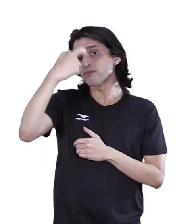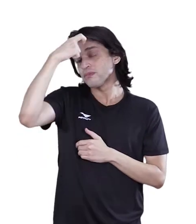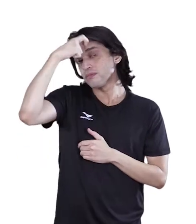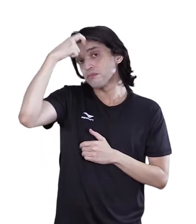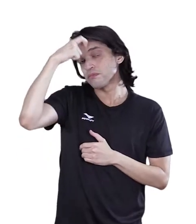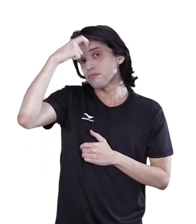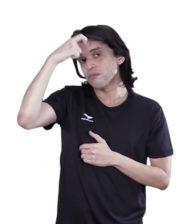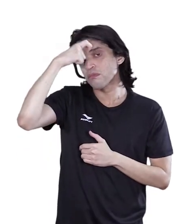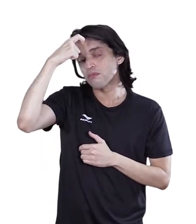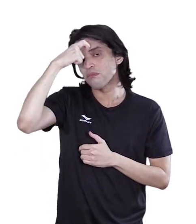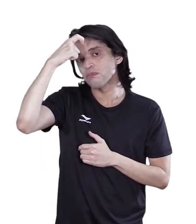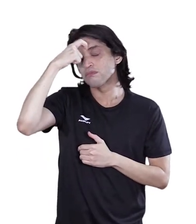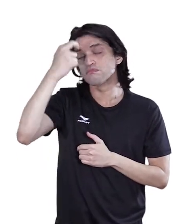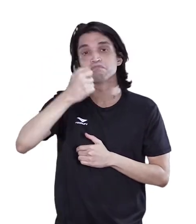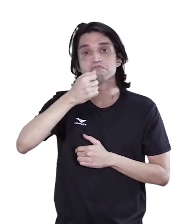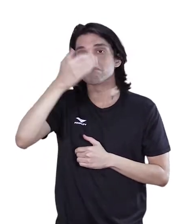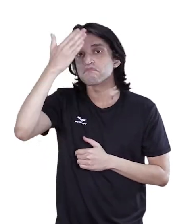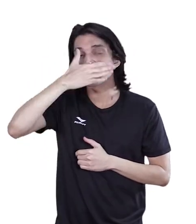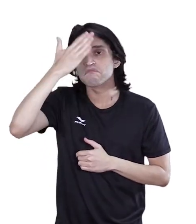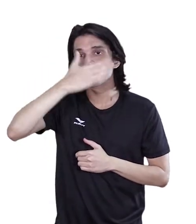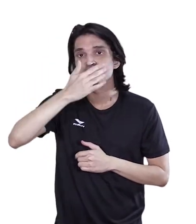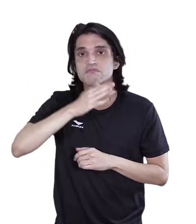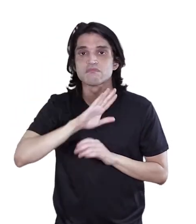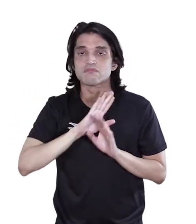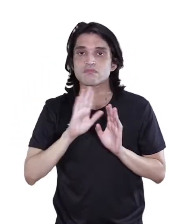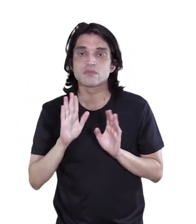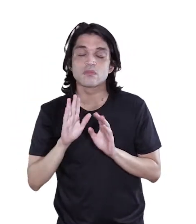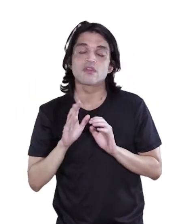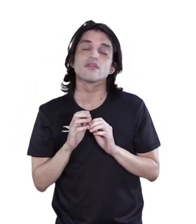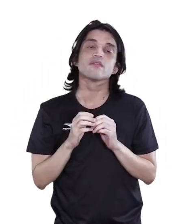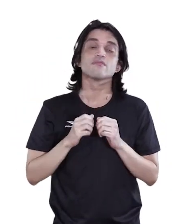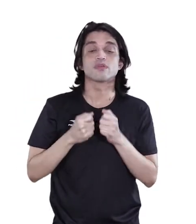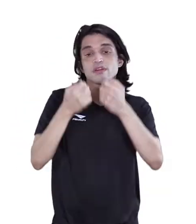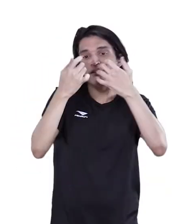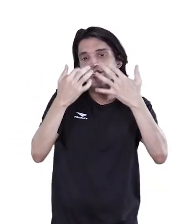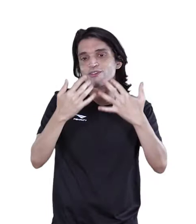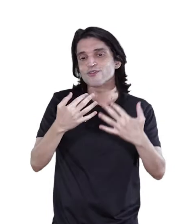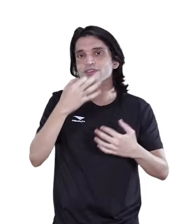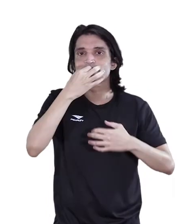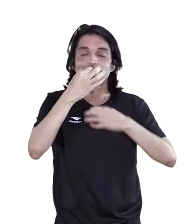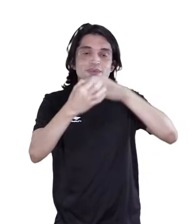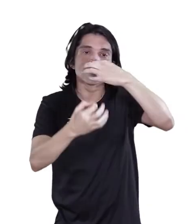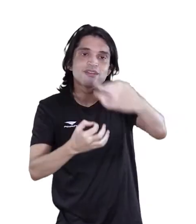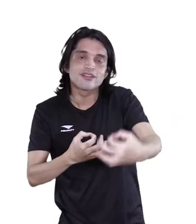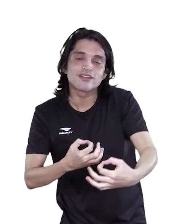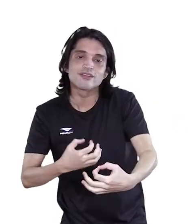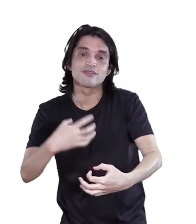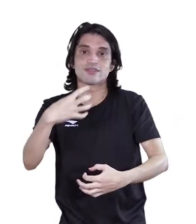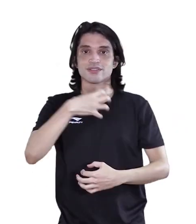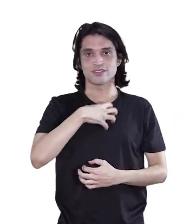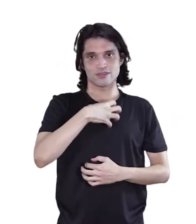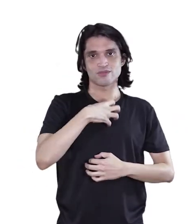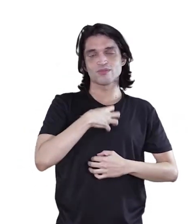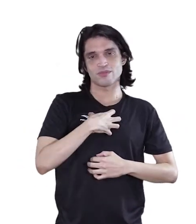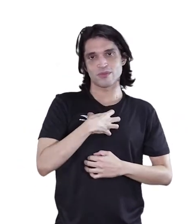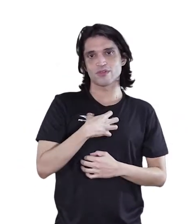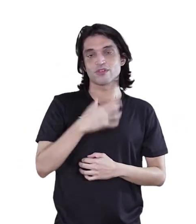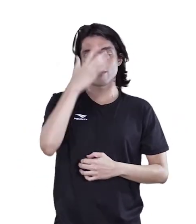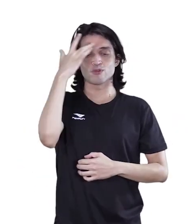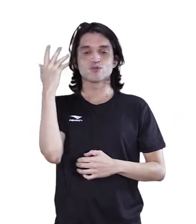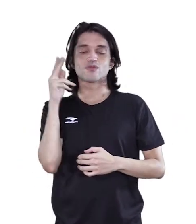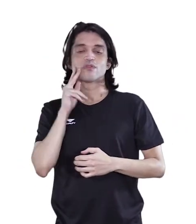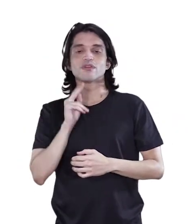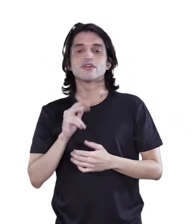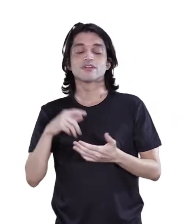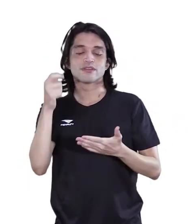e que quase sempre caracterizam a opinião ou os sentimentos de quem está descrevendo. Exemplo,